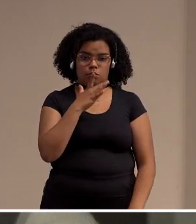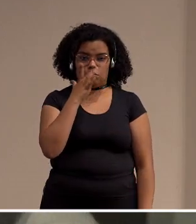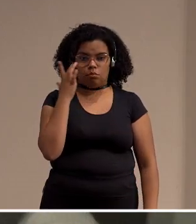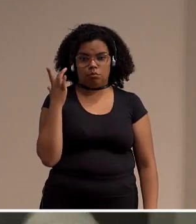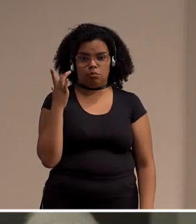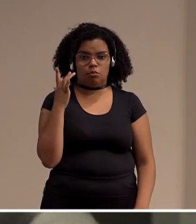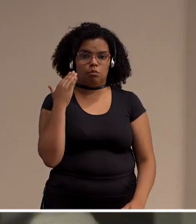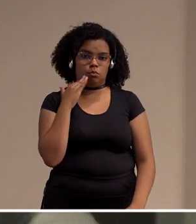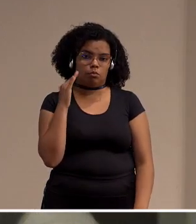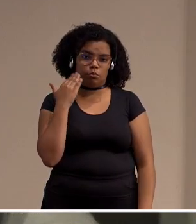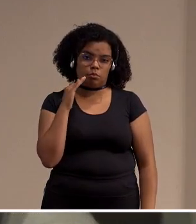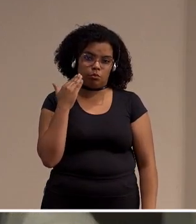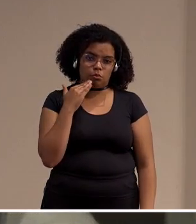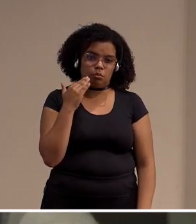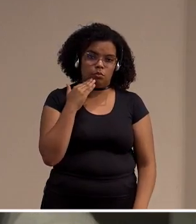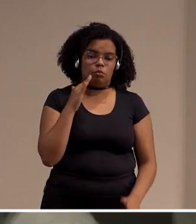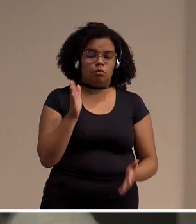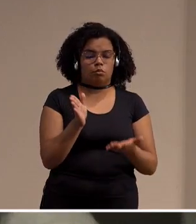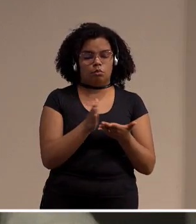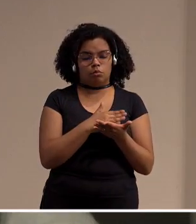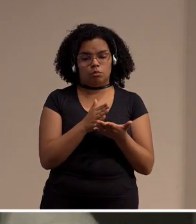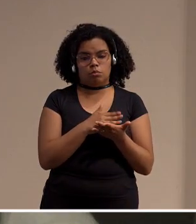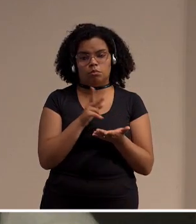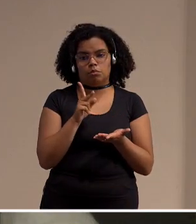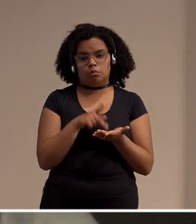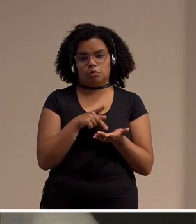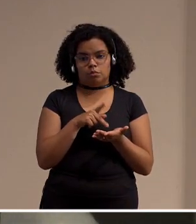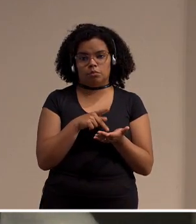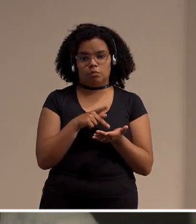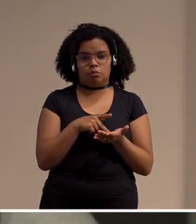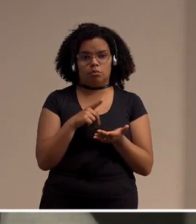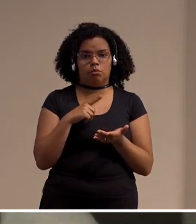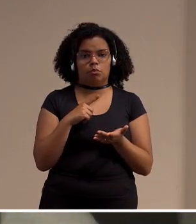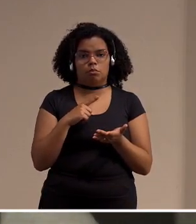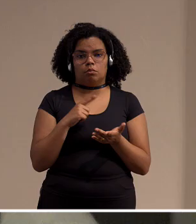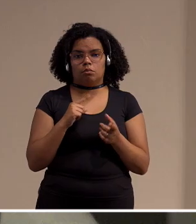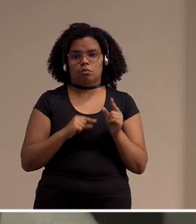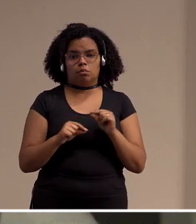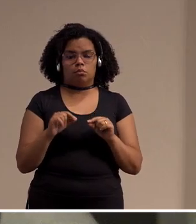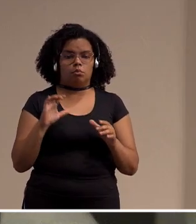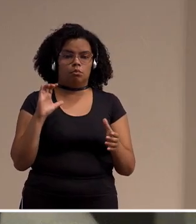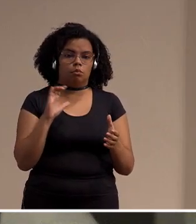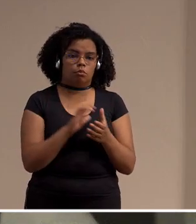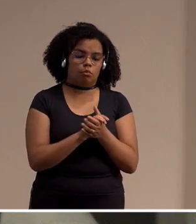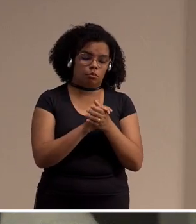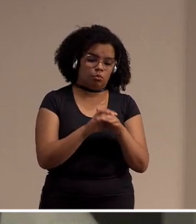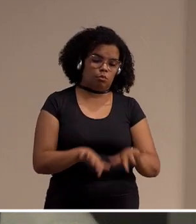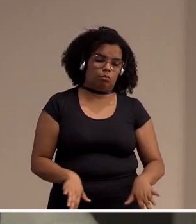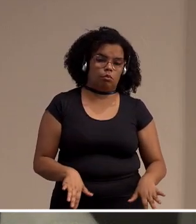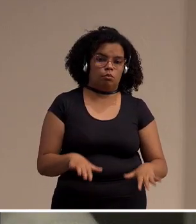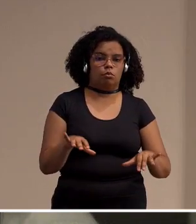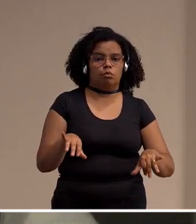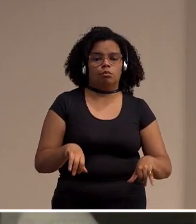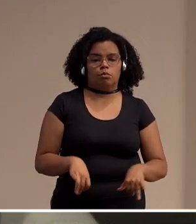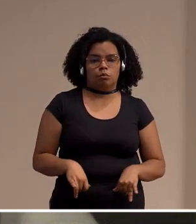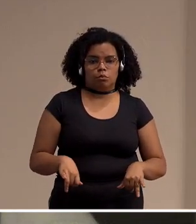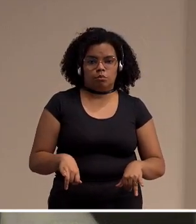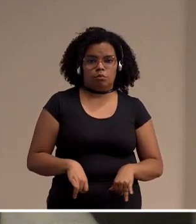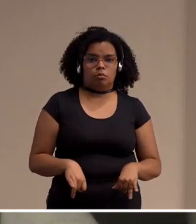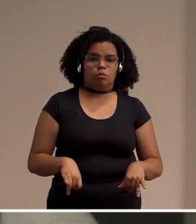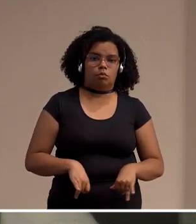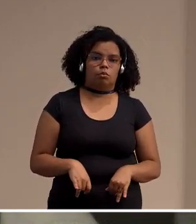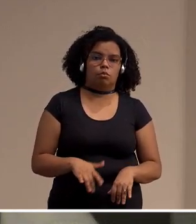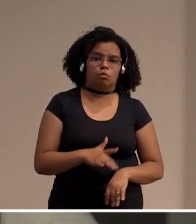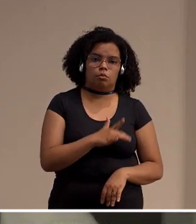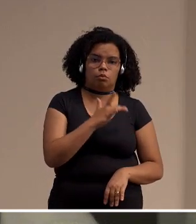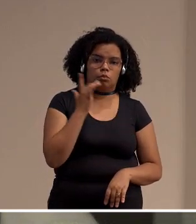os livros realistas que são apenas aqueles livros que tratam de uma situação burguesa, um casal que separa e sofre, um casal que alguém que,